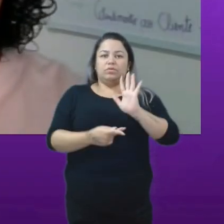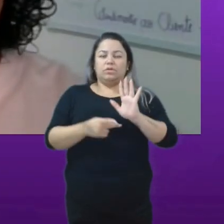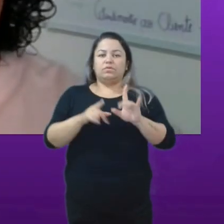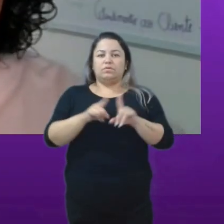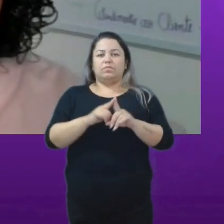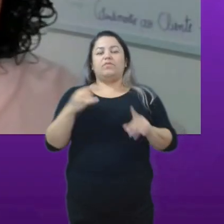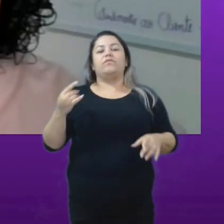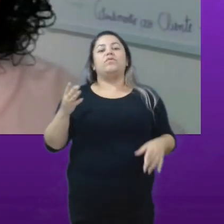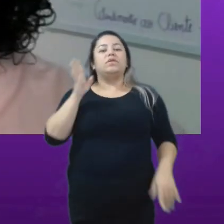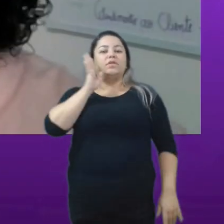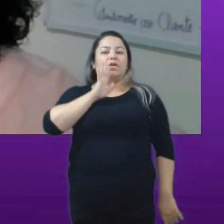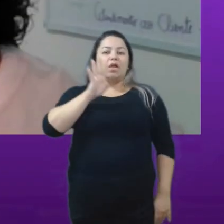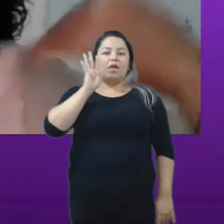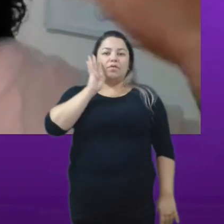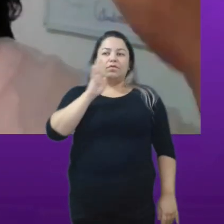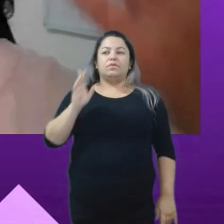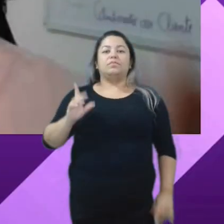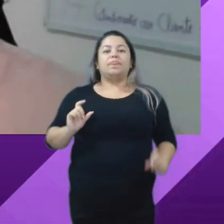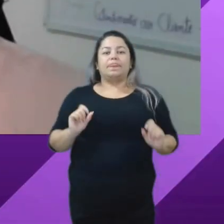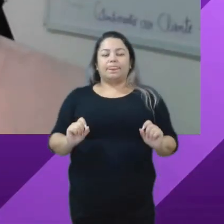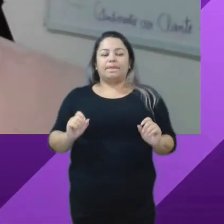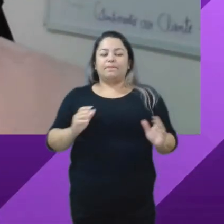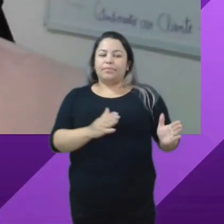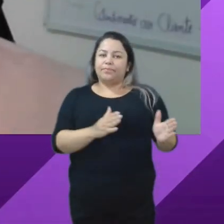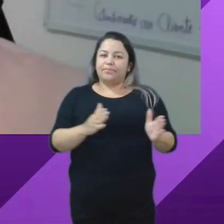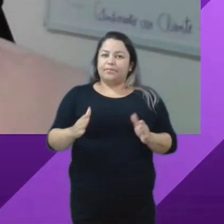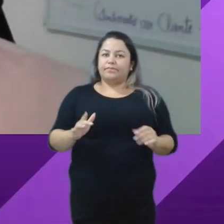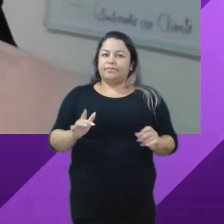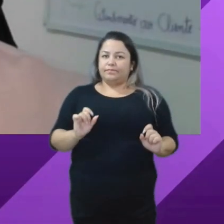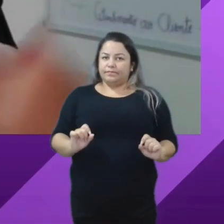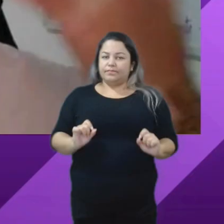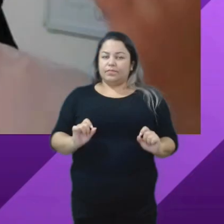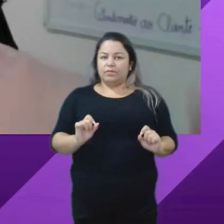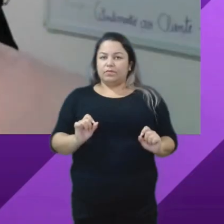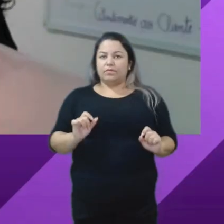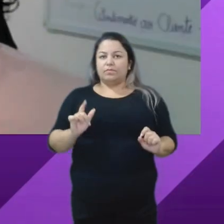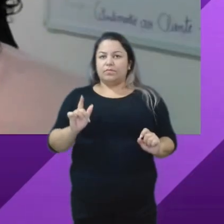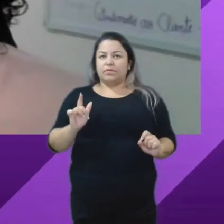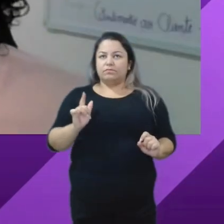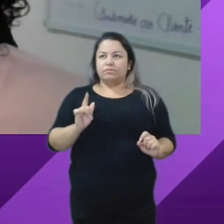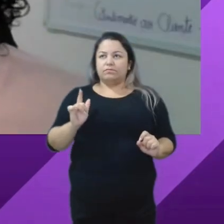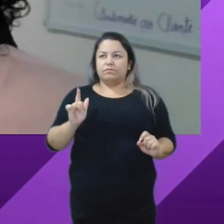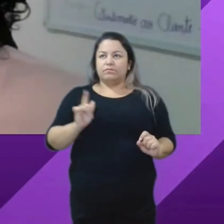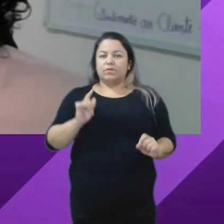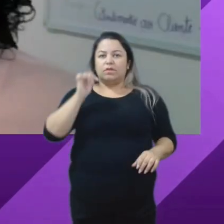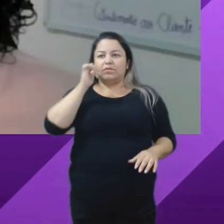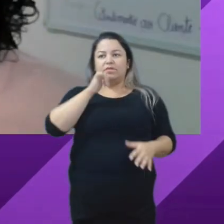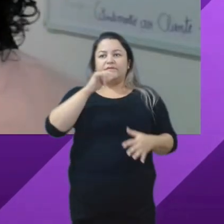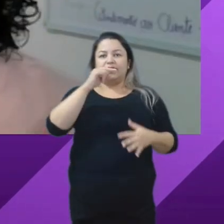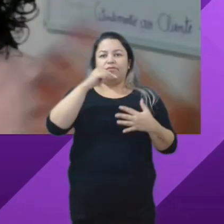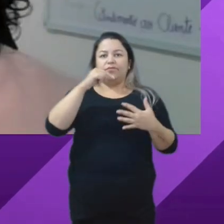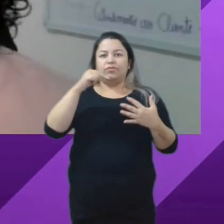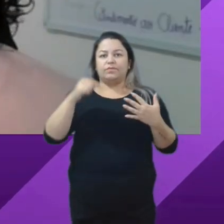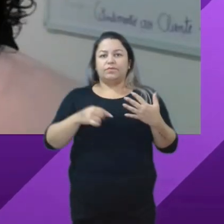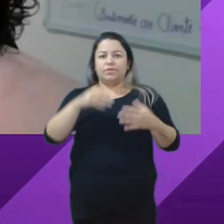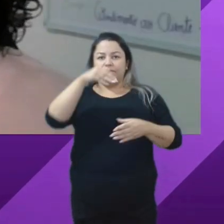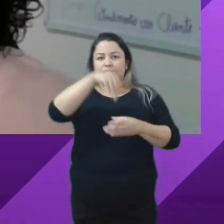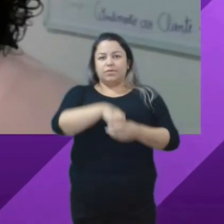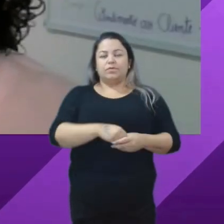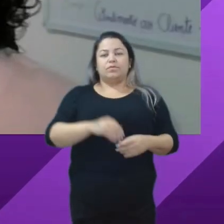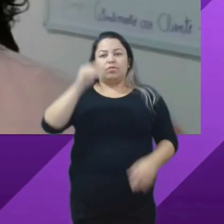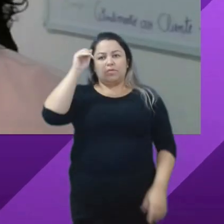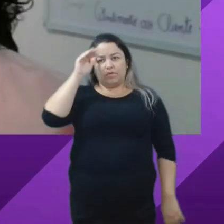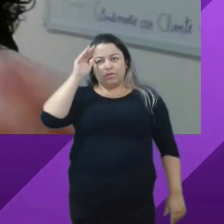bacana, porque a cada edição do projeto Elas por Elas, a gente tem aí um crescimento nas nossas